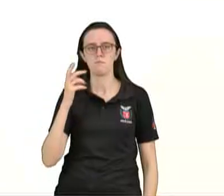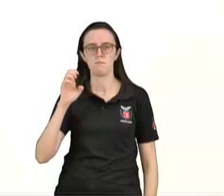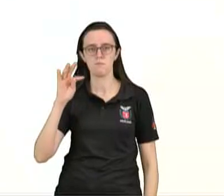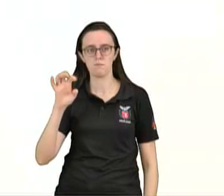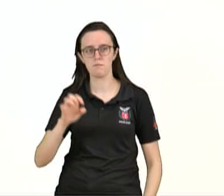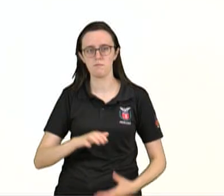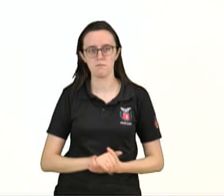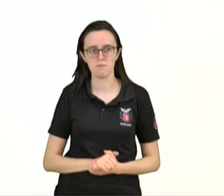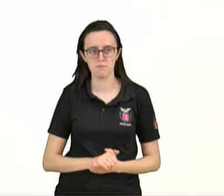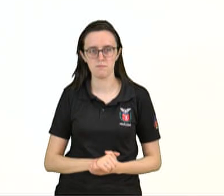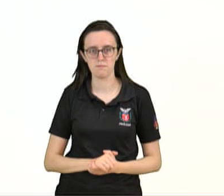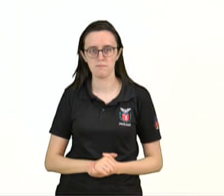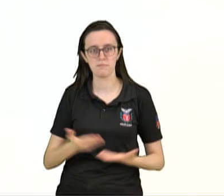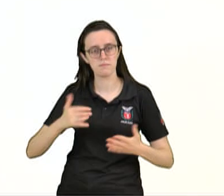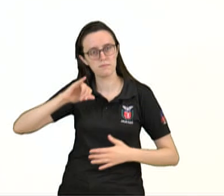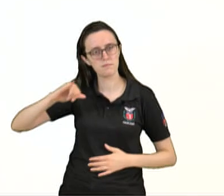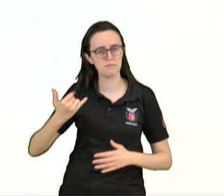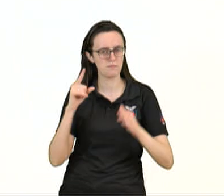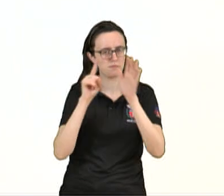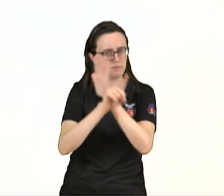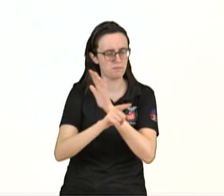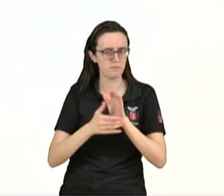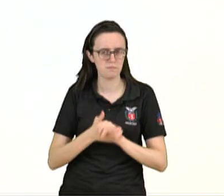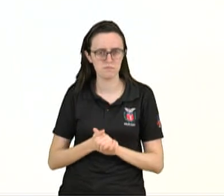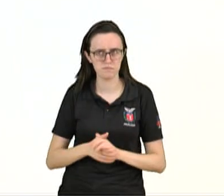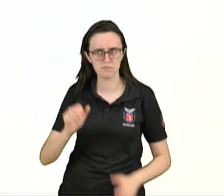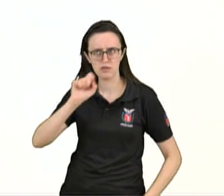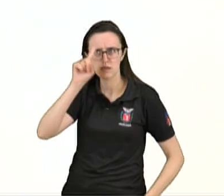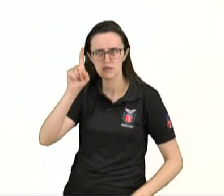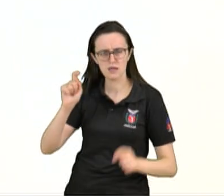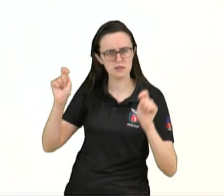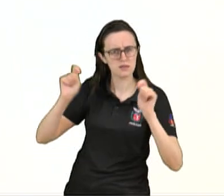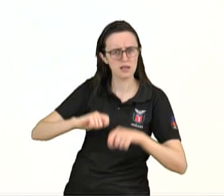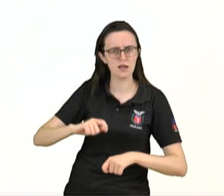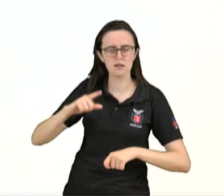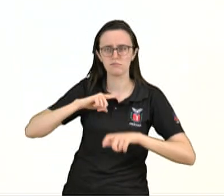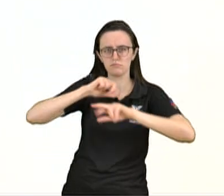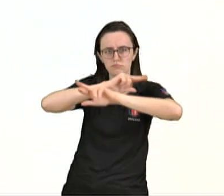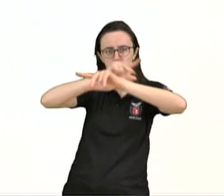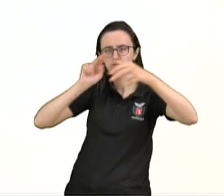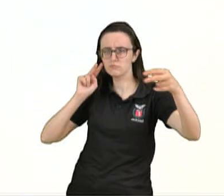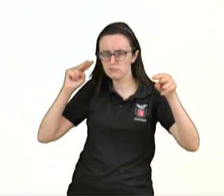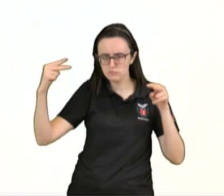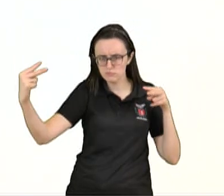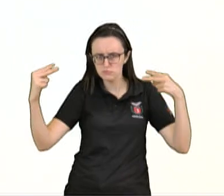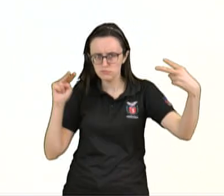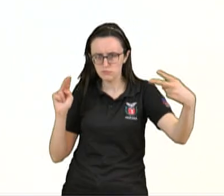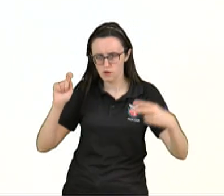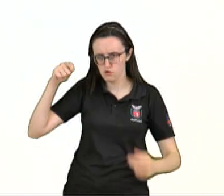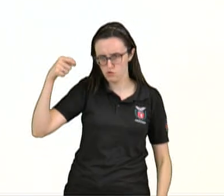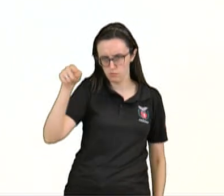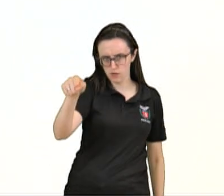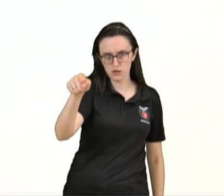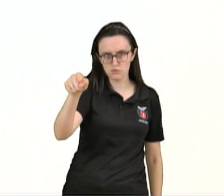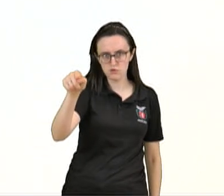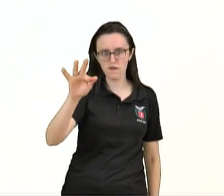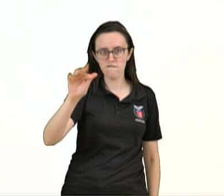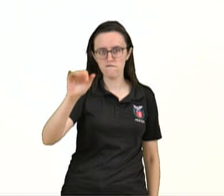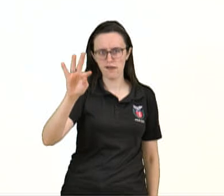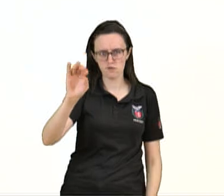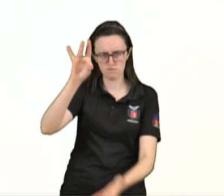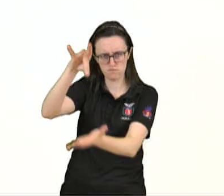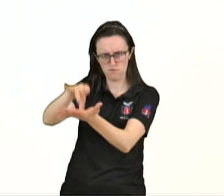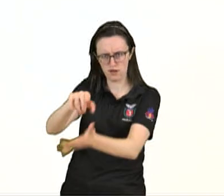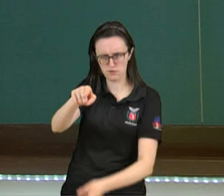Uma perguntinha a você: será que é possível ter diferentes visões de um mesmo fato? Será que